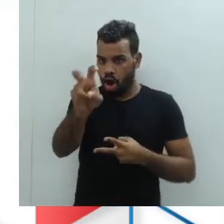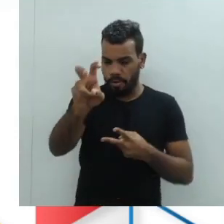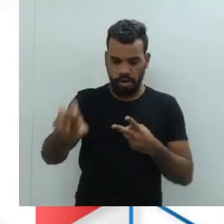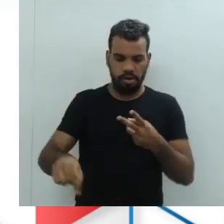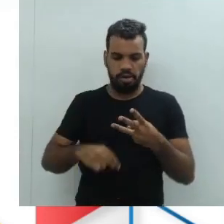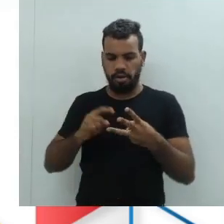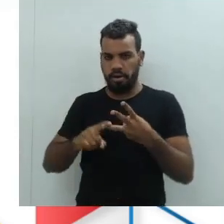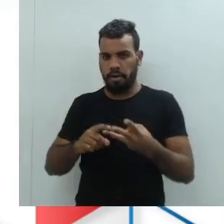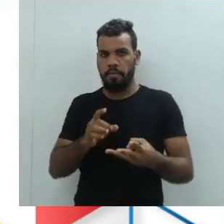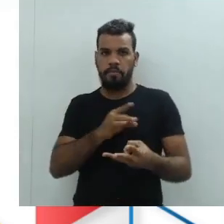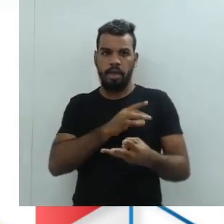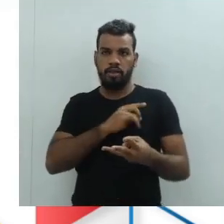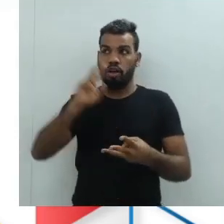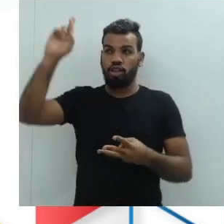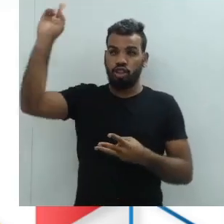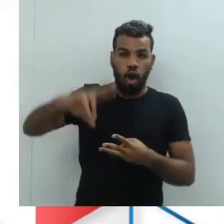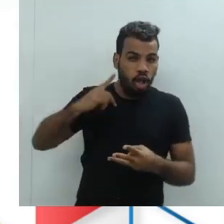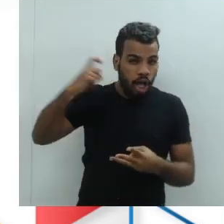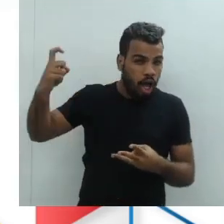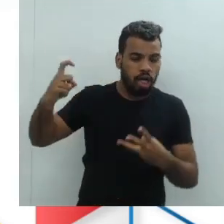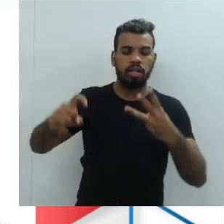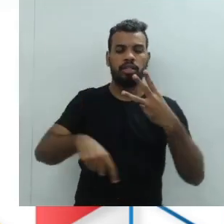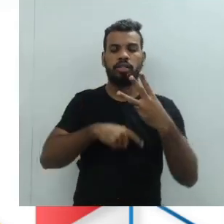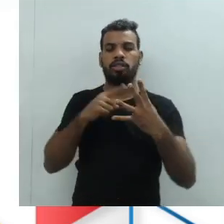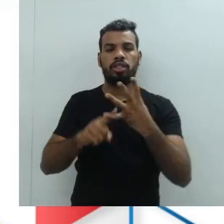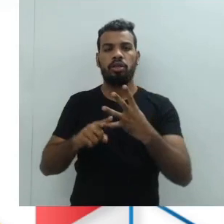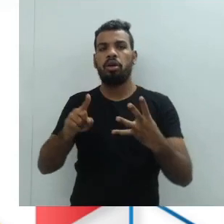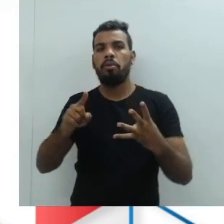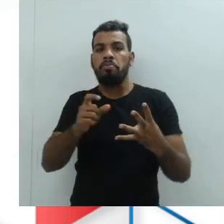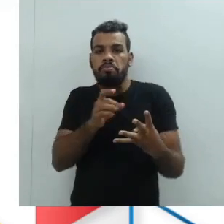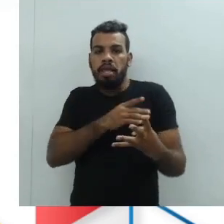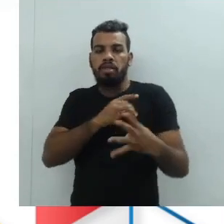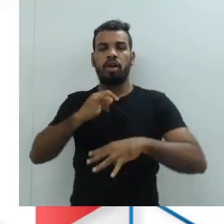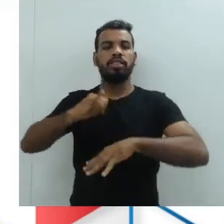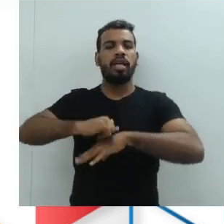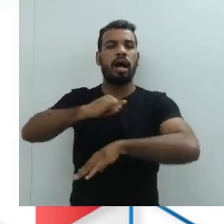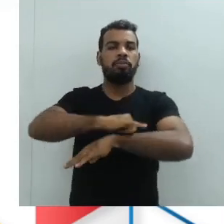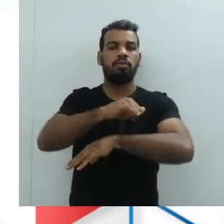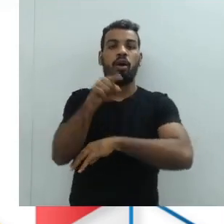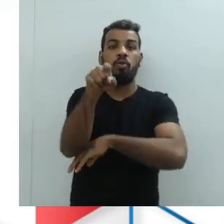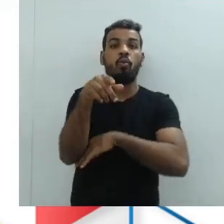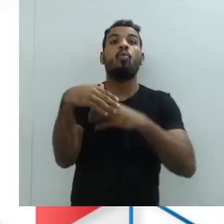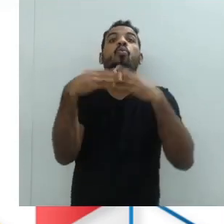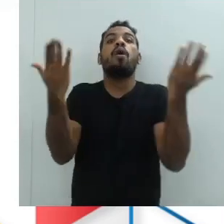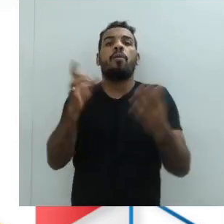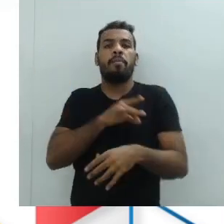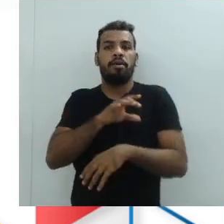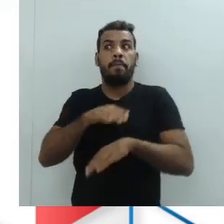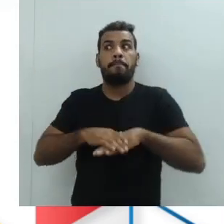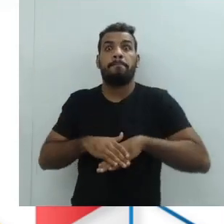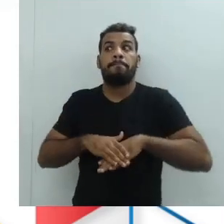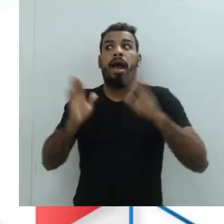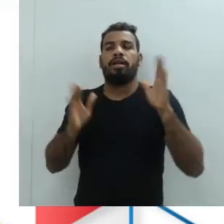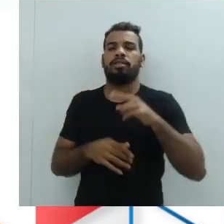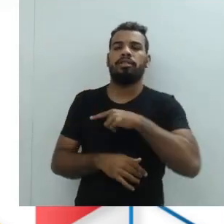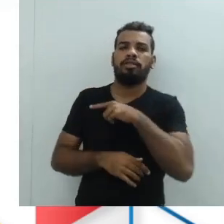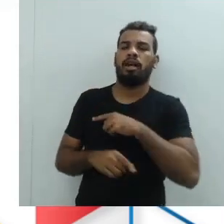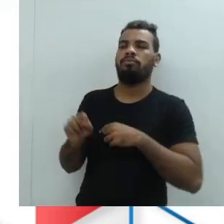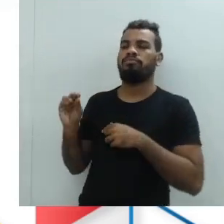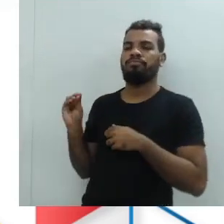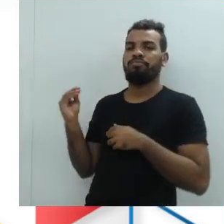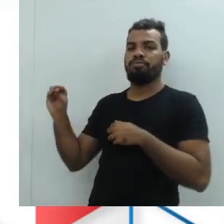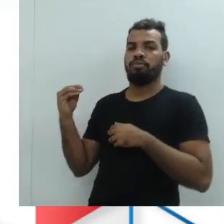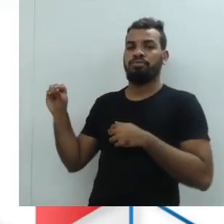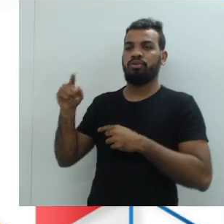se você tem medo de trovão, ou se você tem medo de sapo. Dessa vez, deve-se anotar os resultados diretamente no gráfico